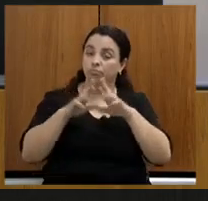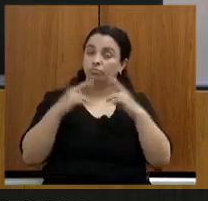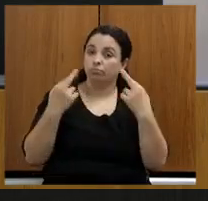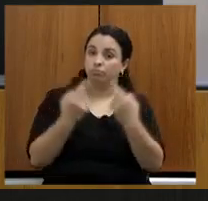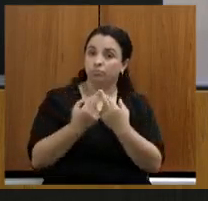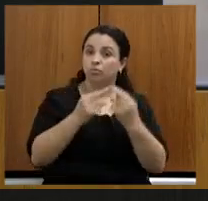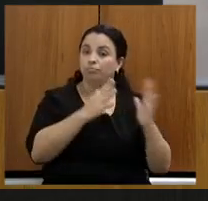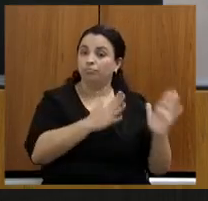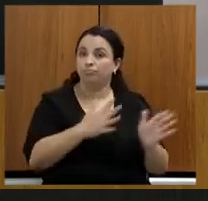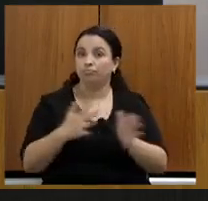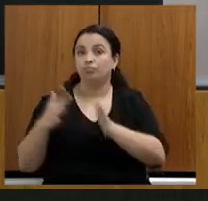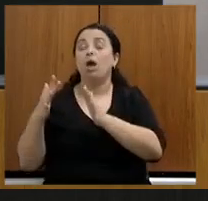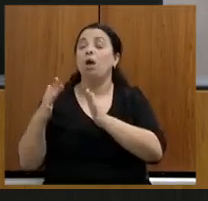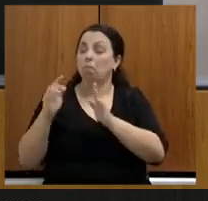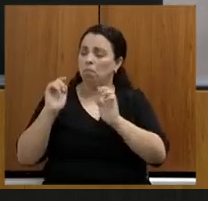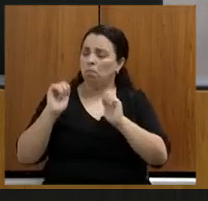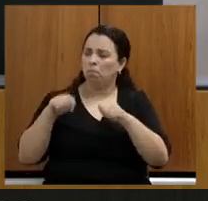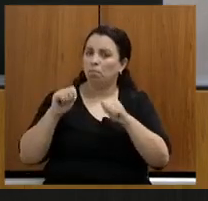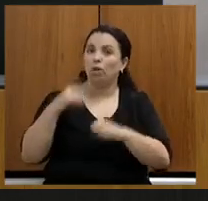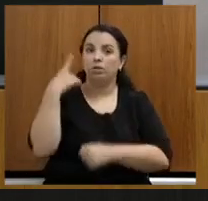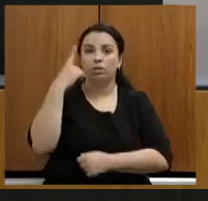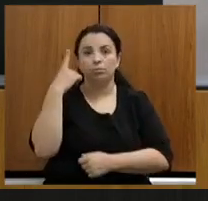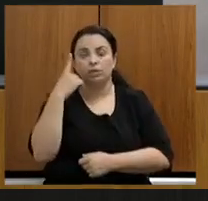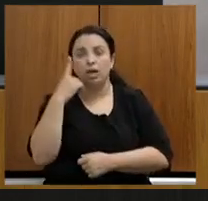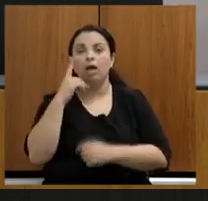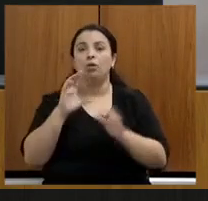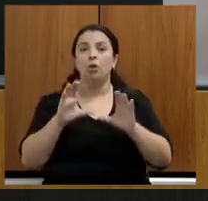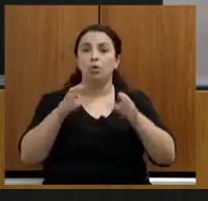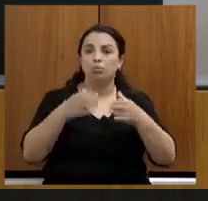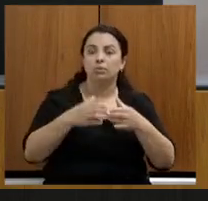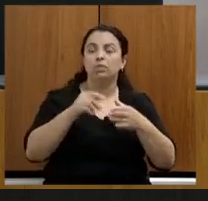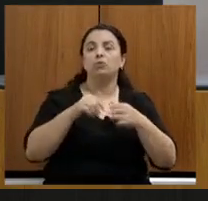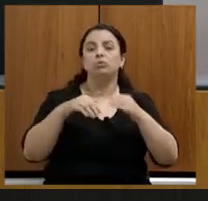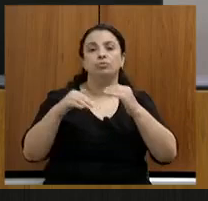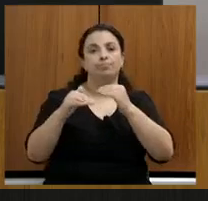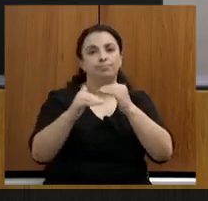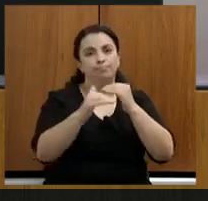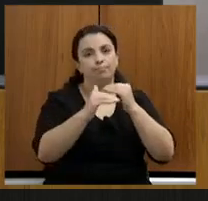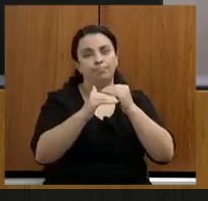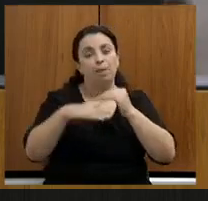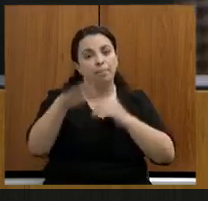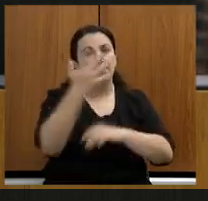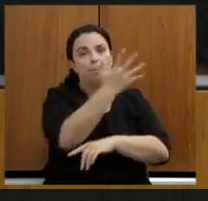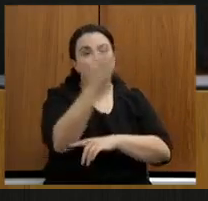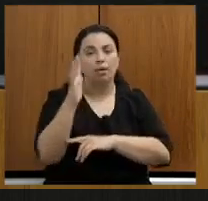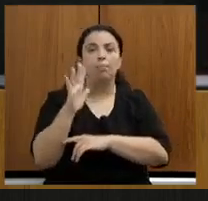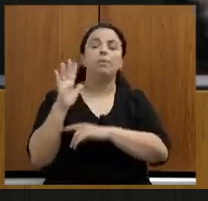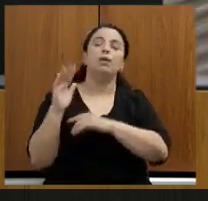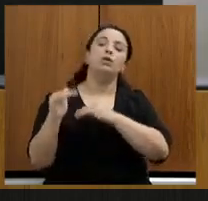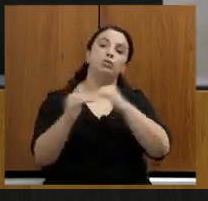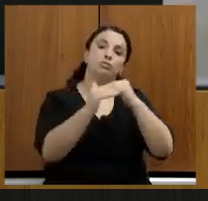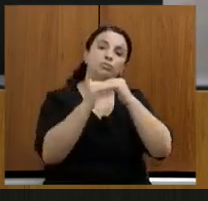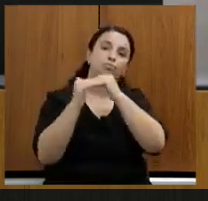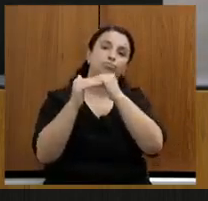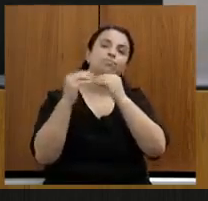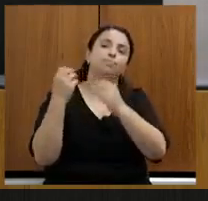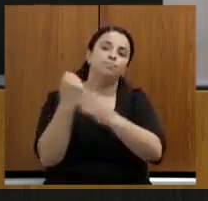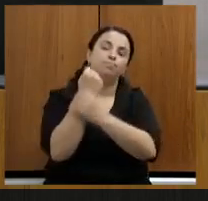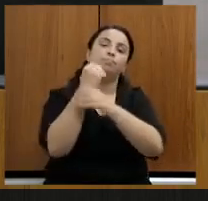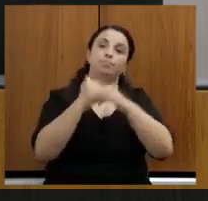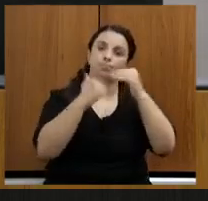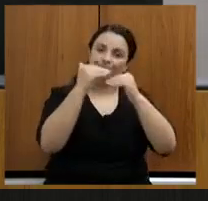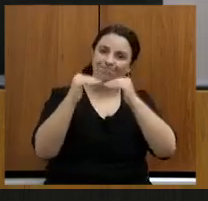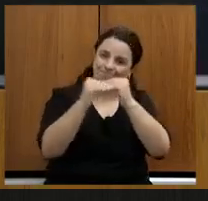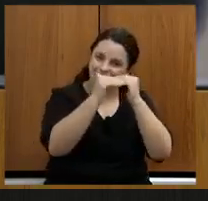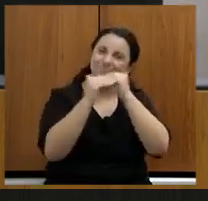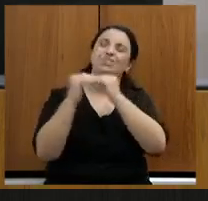os deputados poderão apresentar na Comissão de Meio Ambiente e Desenvolvimento Sustentável, através da plataforma, se lese ou pessoalmente, requerimentos